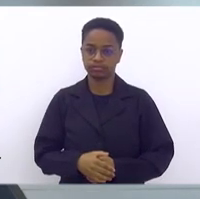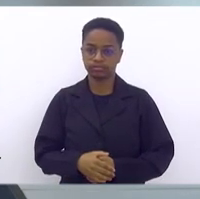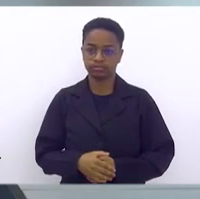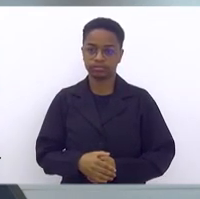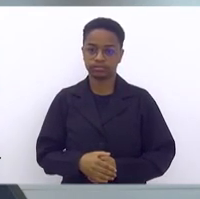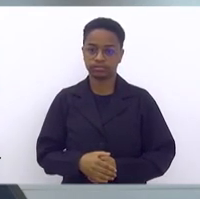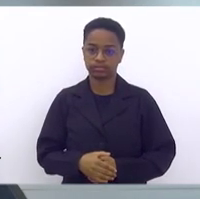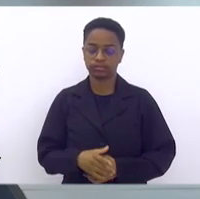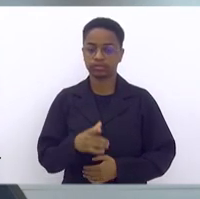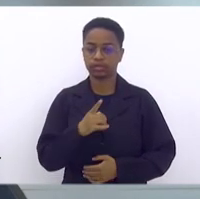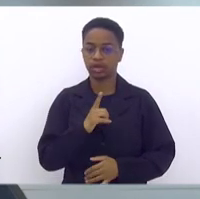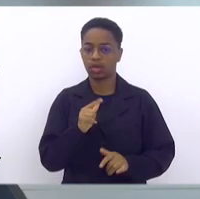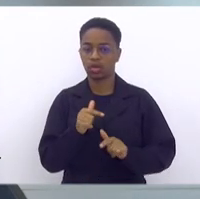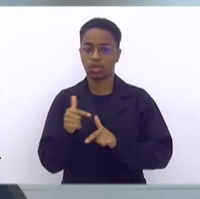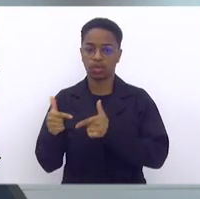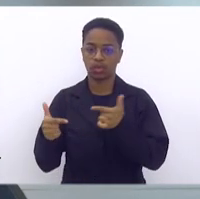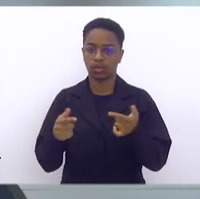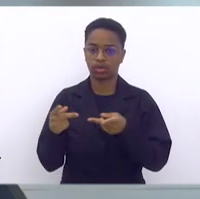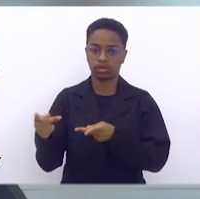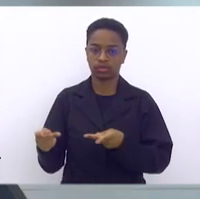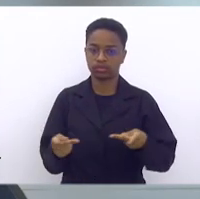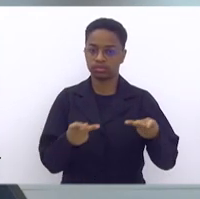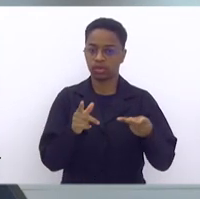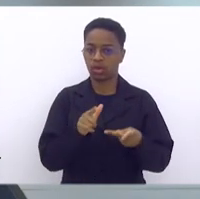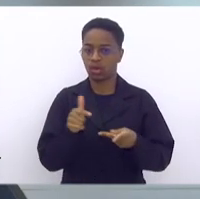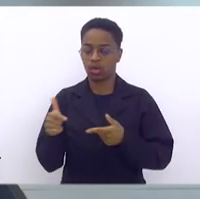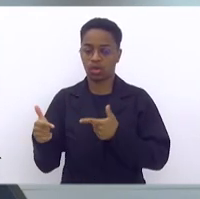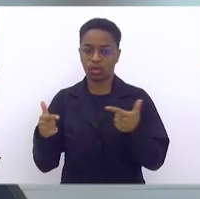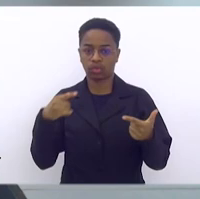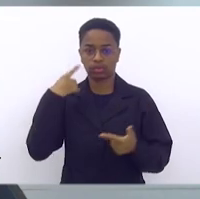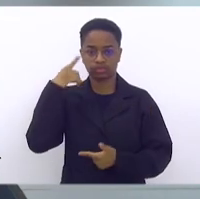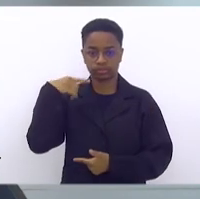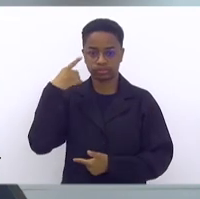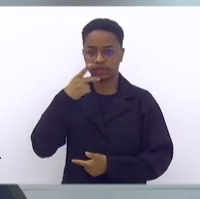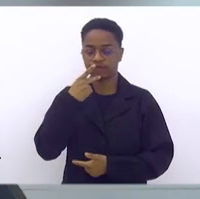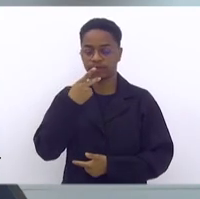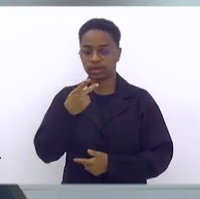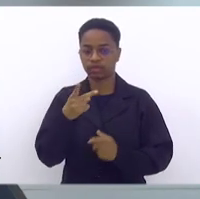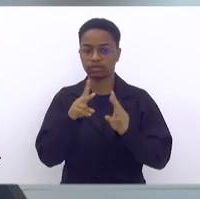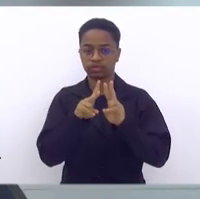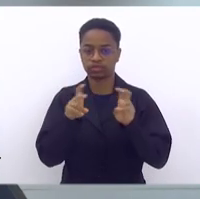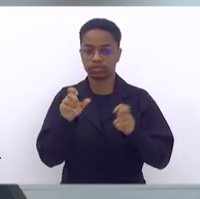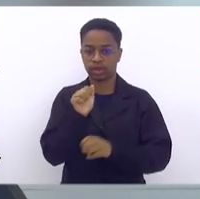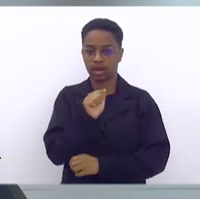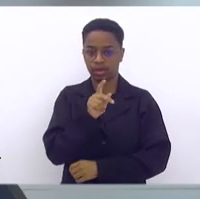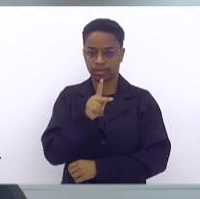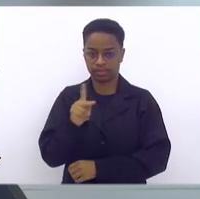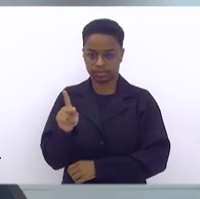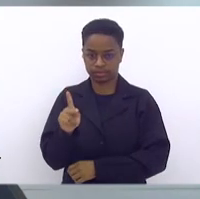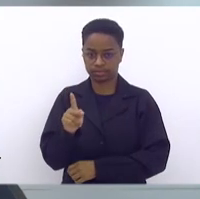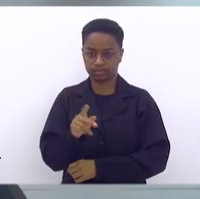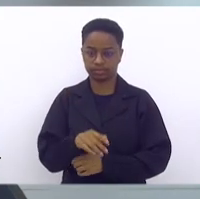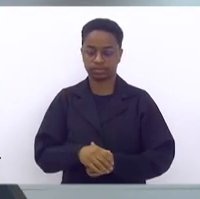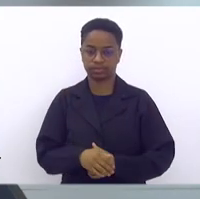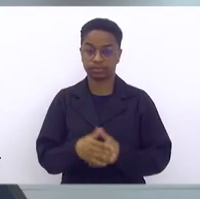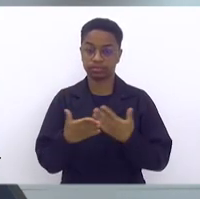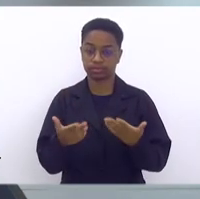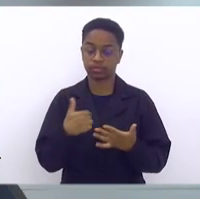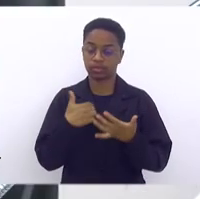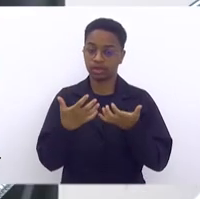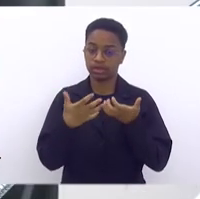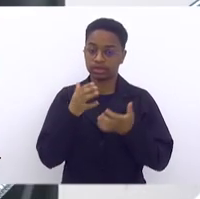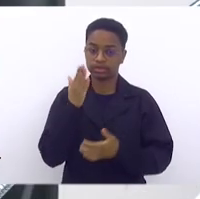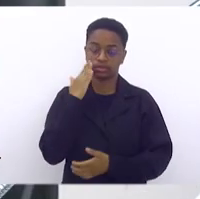Tivemos aqui outras visitas, né, de outros doutores, outros convidados que falaram a respeito de aplicativos, e eu queria saber se